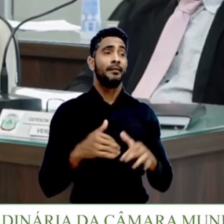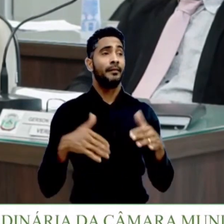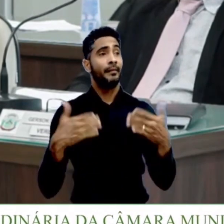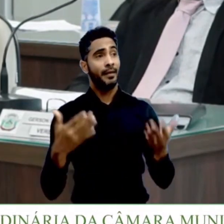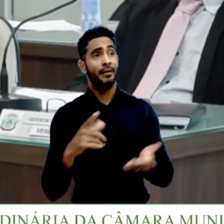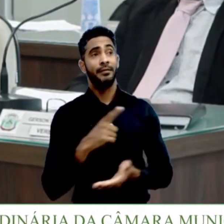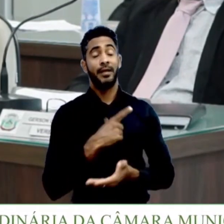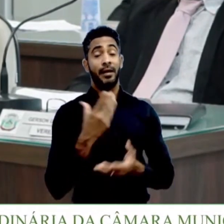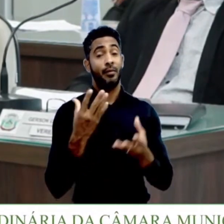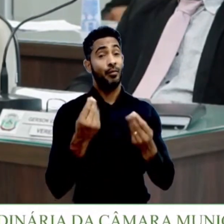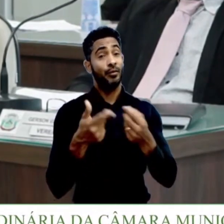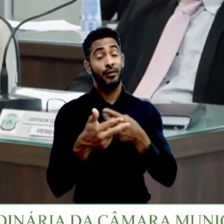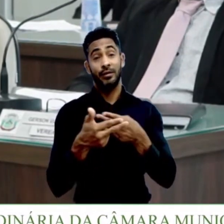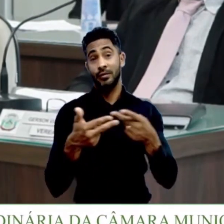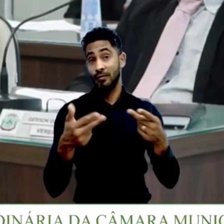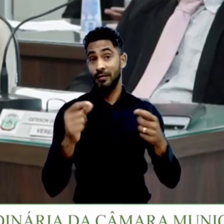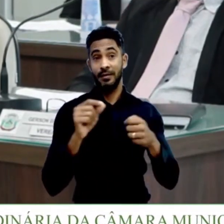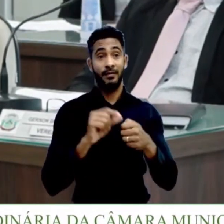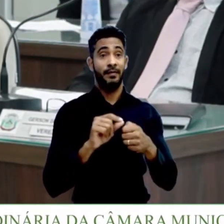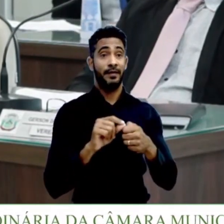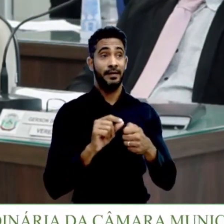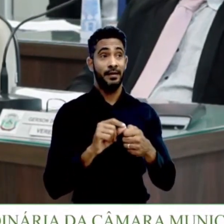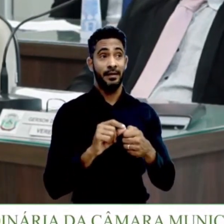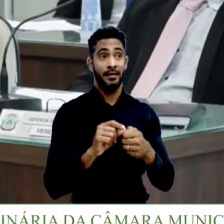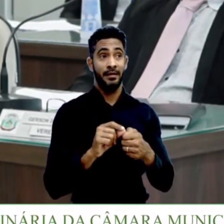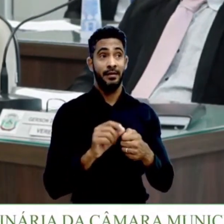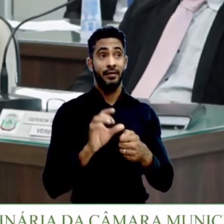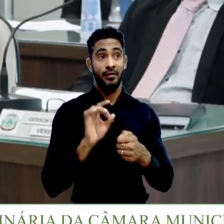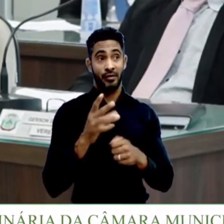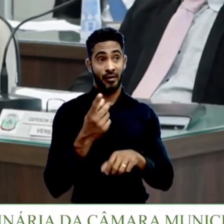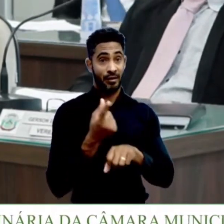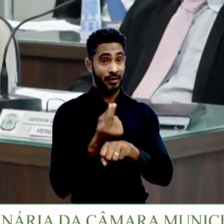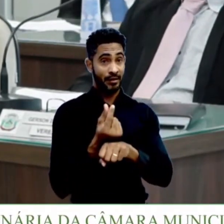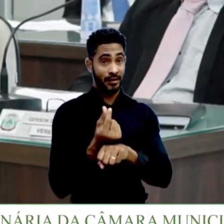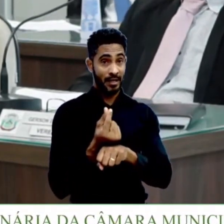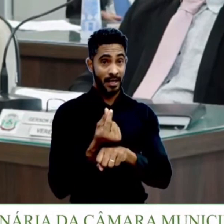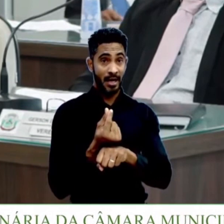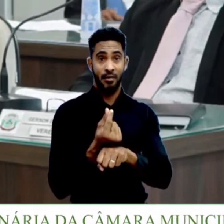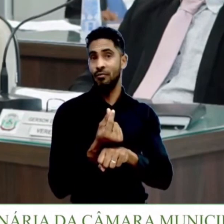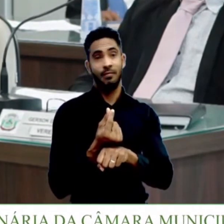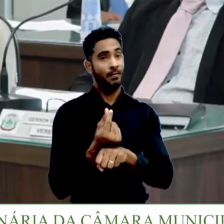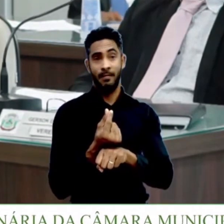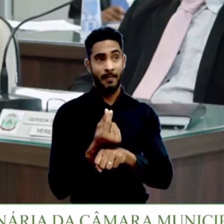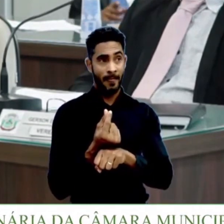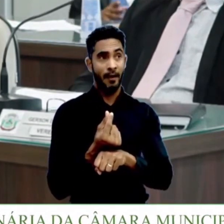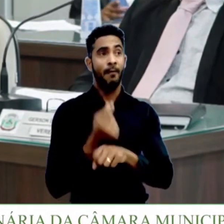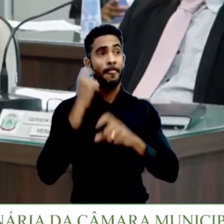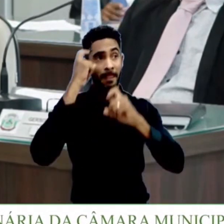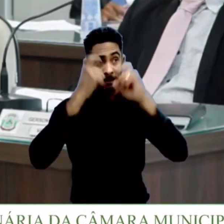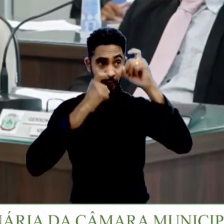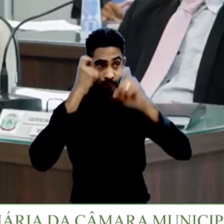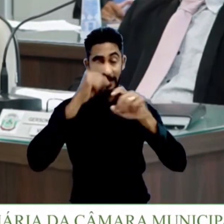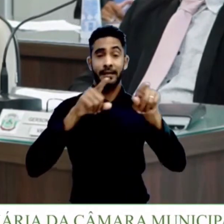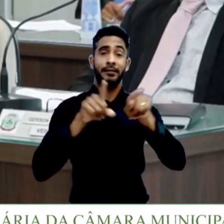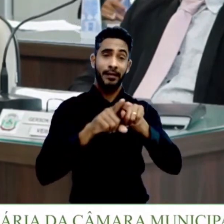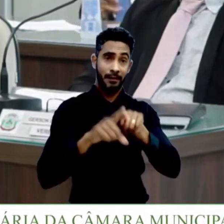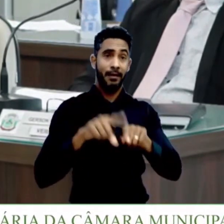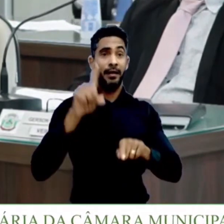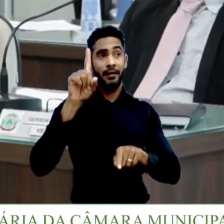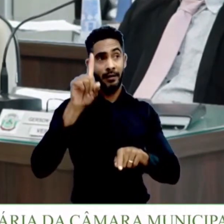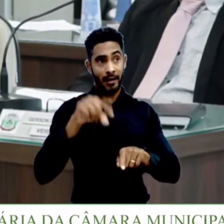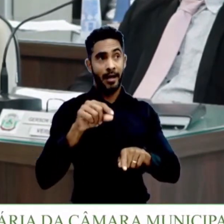assim, tem muita coisa a acrescentar, não só tratando de salário. Então, minha preocupação também é essa. Tem